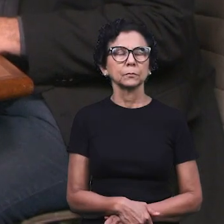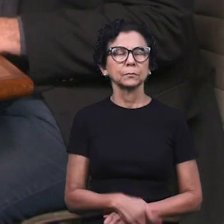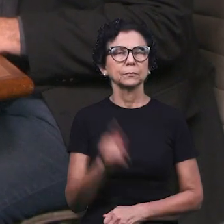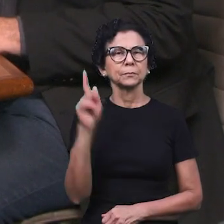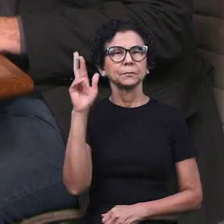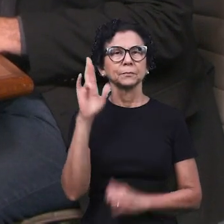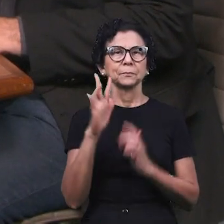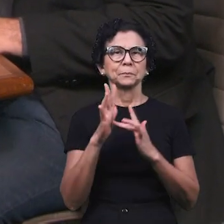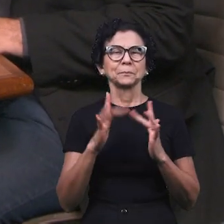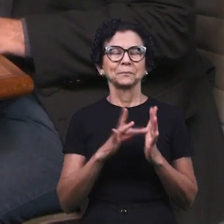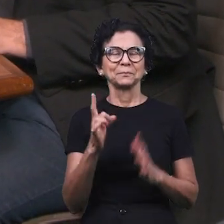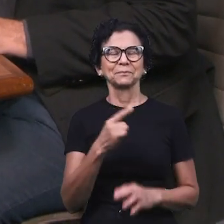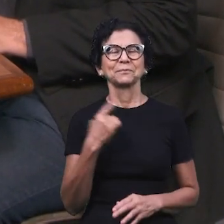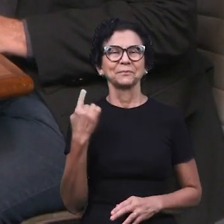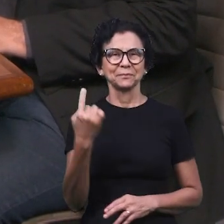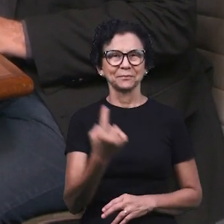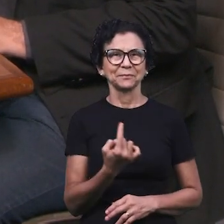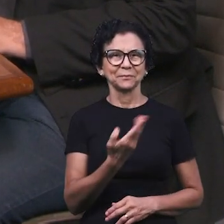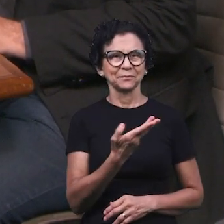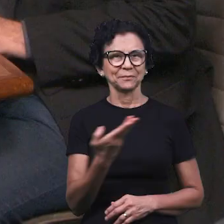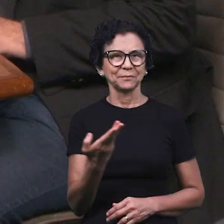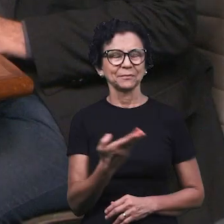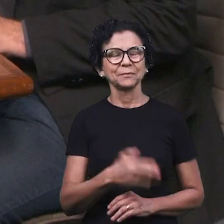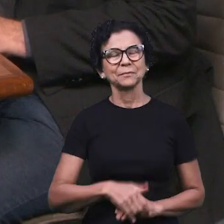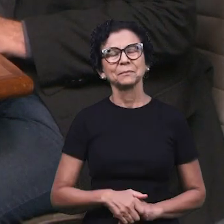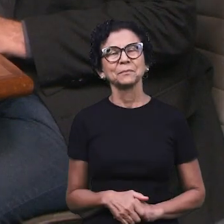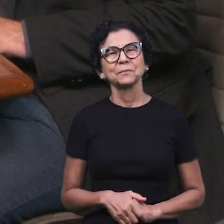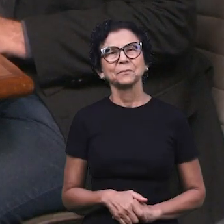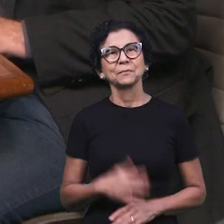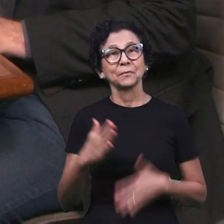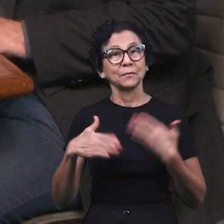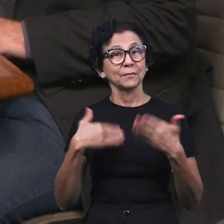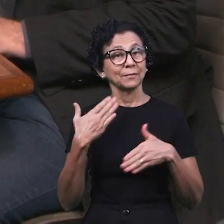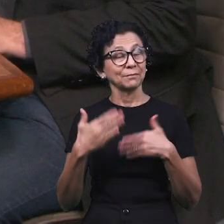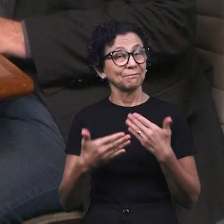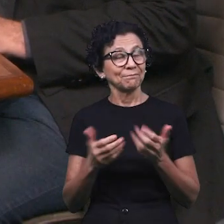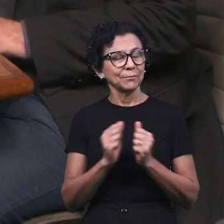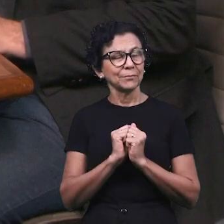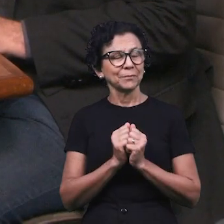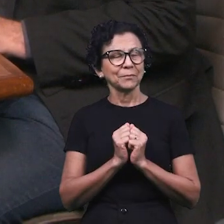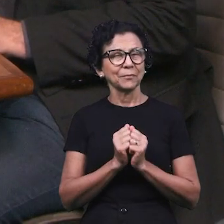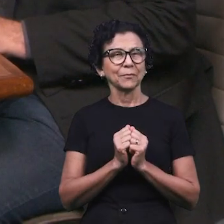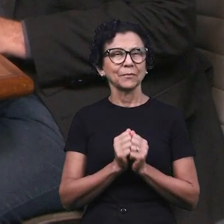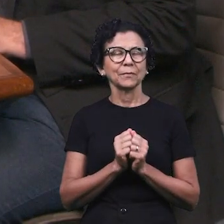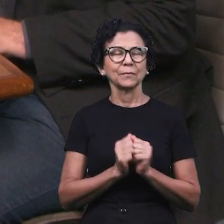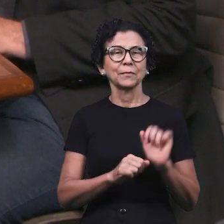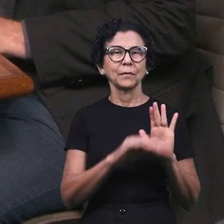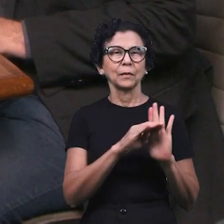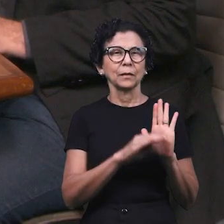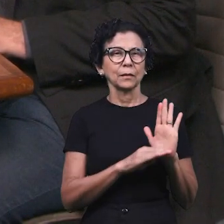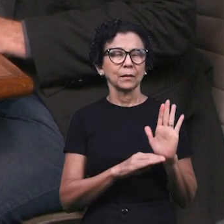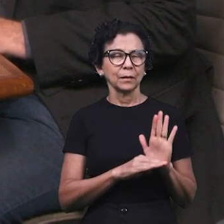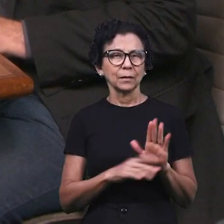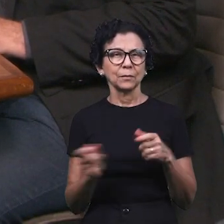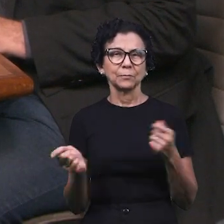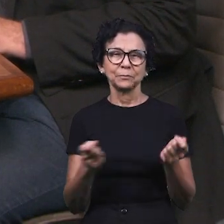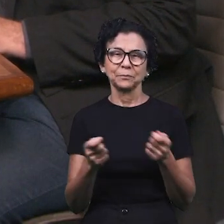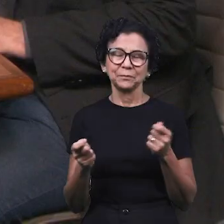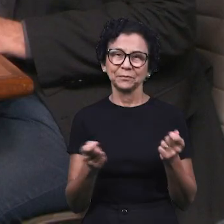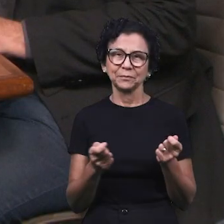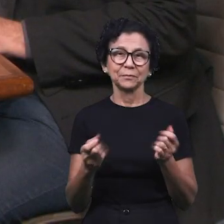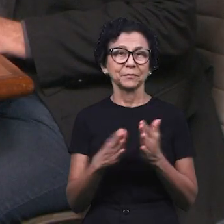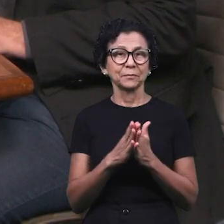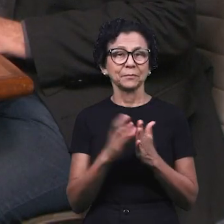paz do Senhor Jesus a todos os irmãos. É uma alegria para nós estarmos juntos no nosso programa diário, leitura